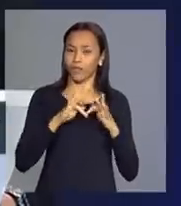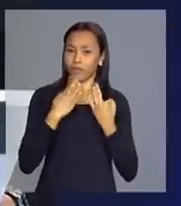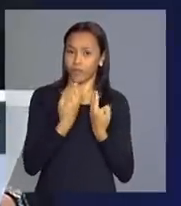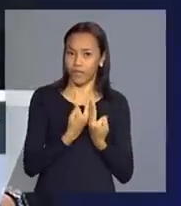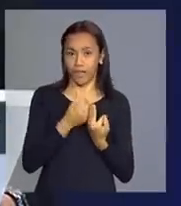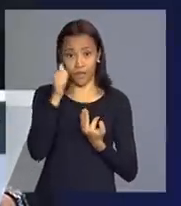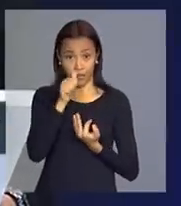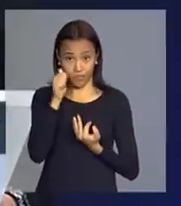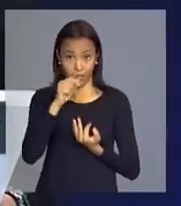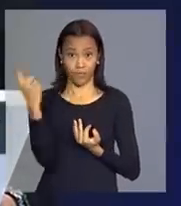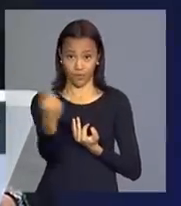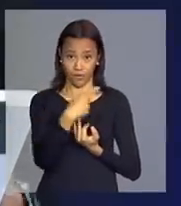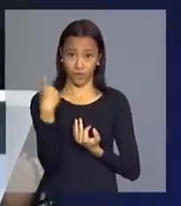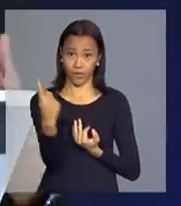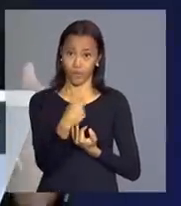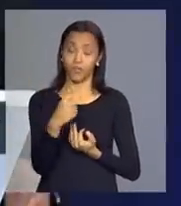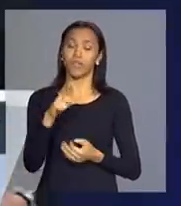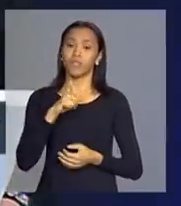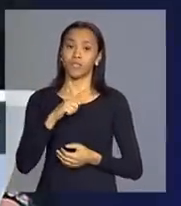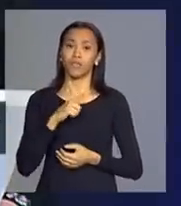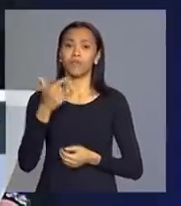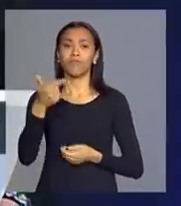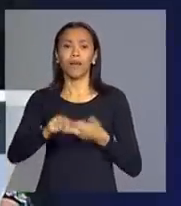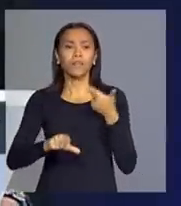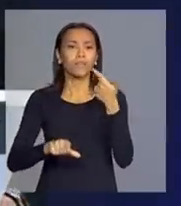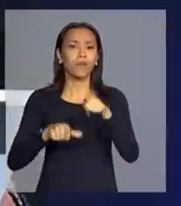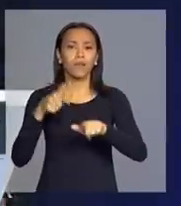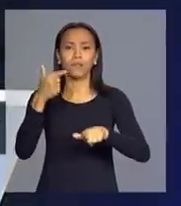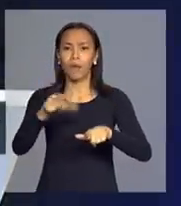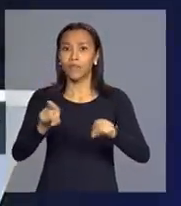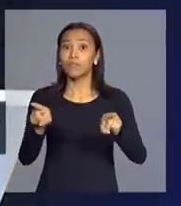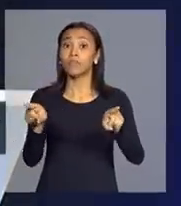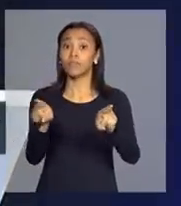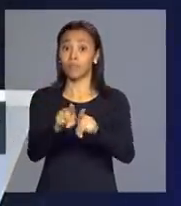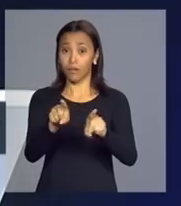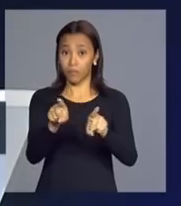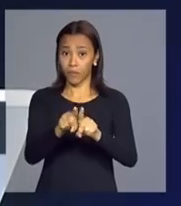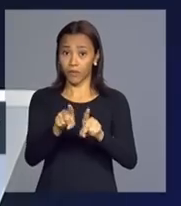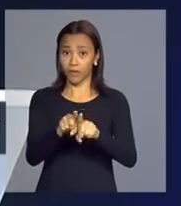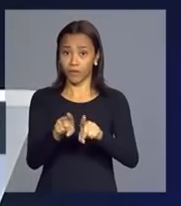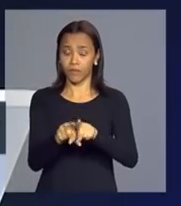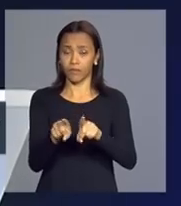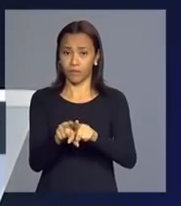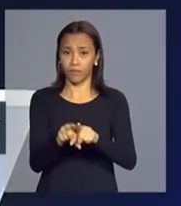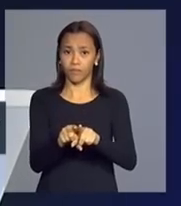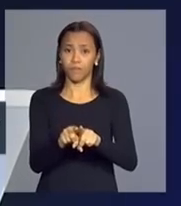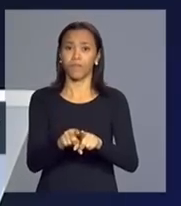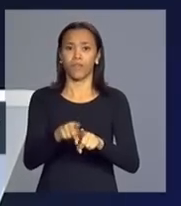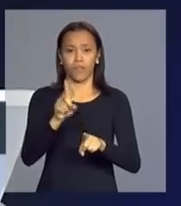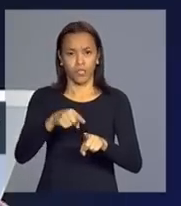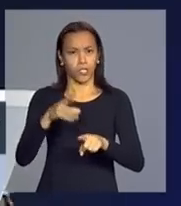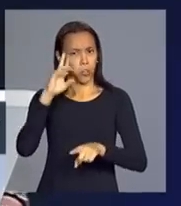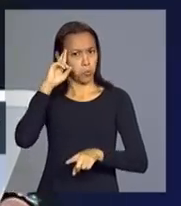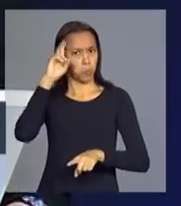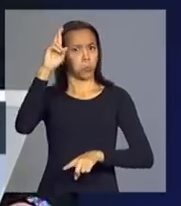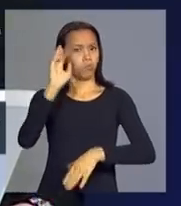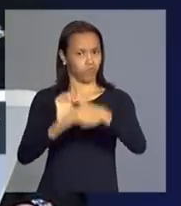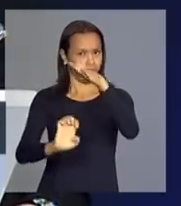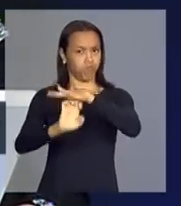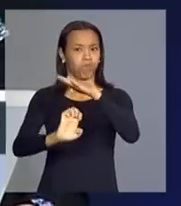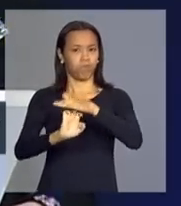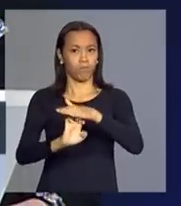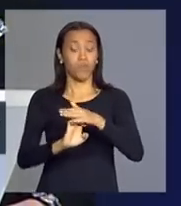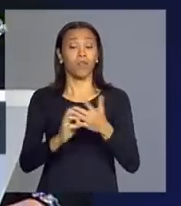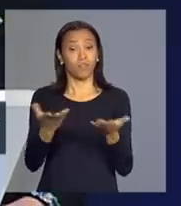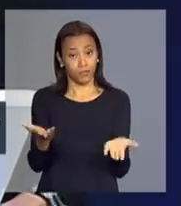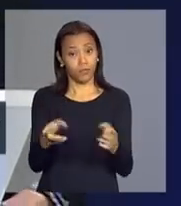as mulheres têm cada vez mais também se transformado em empresárias. E aí eu queria